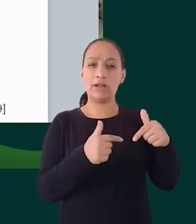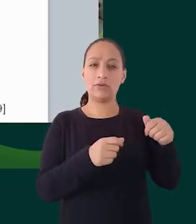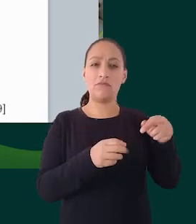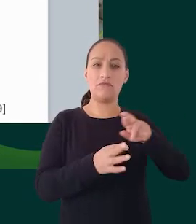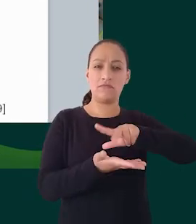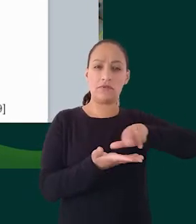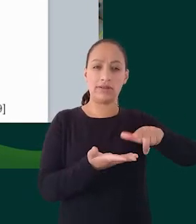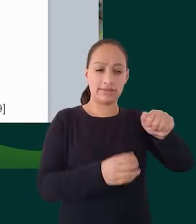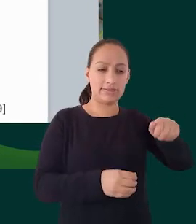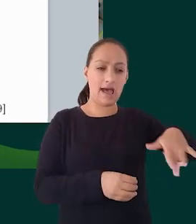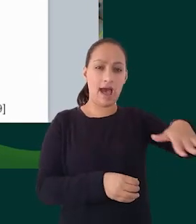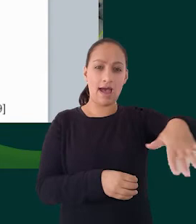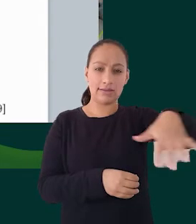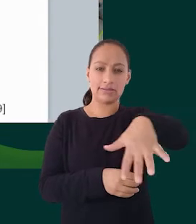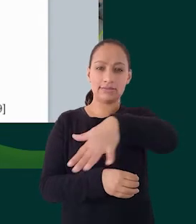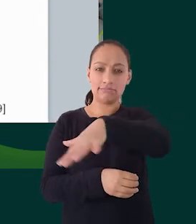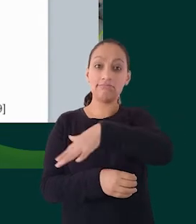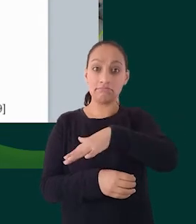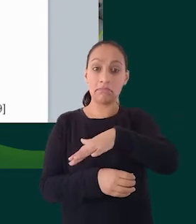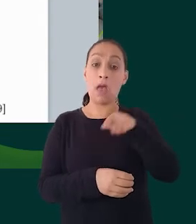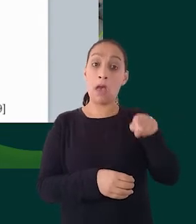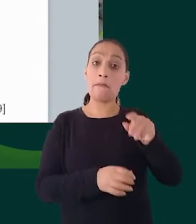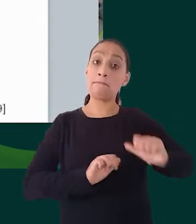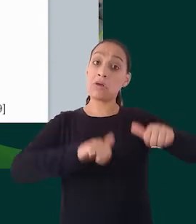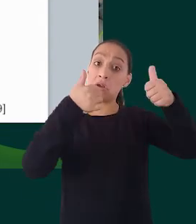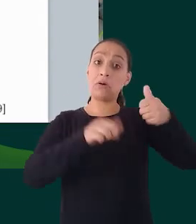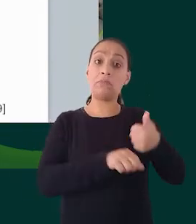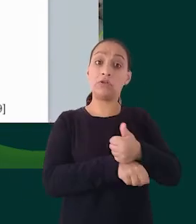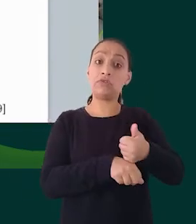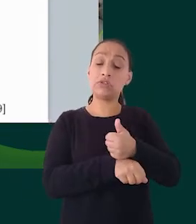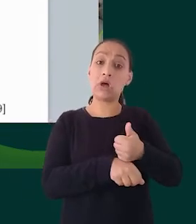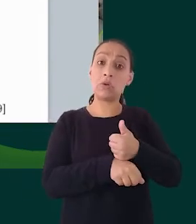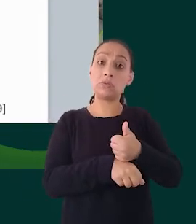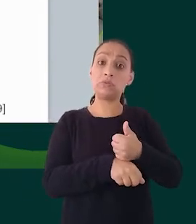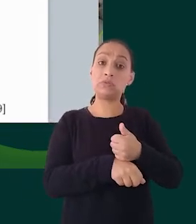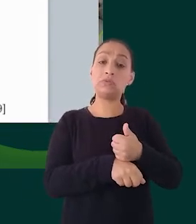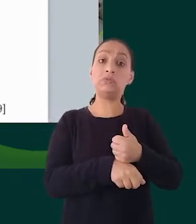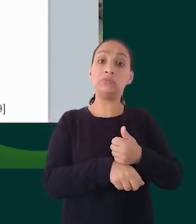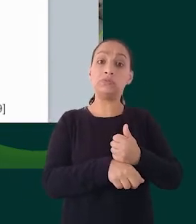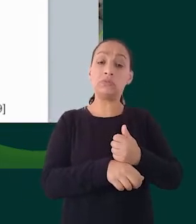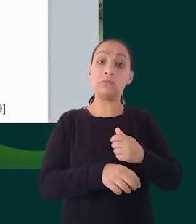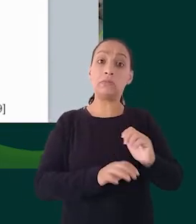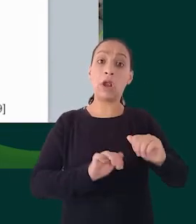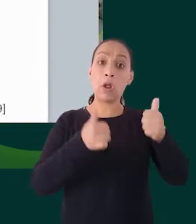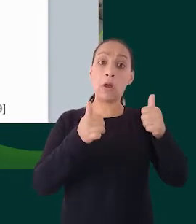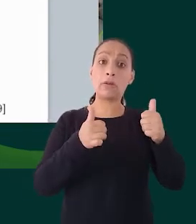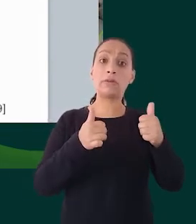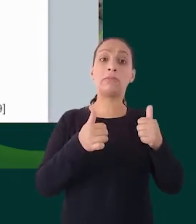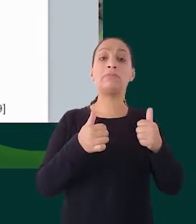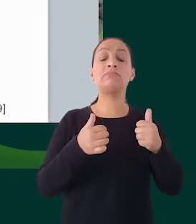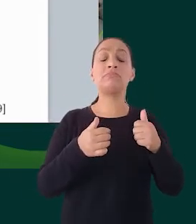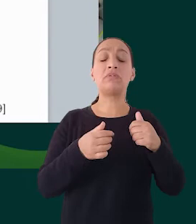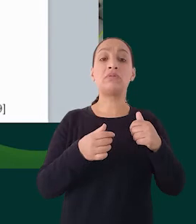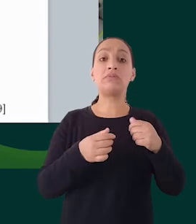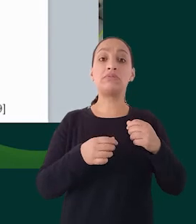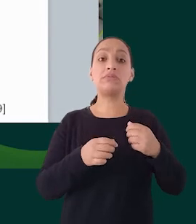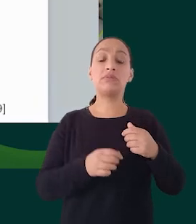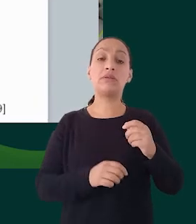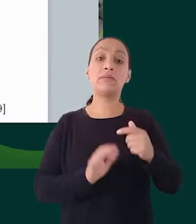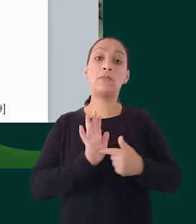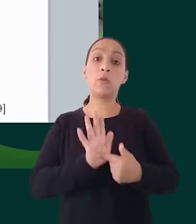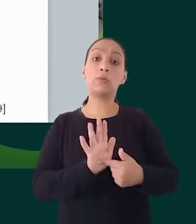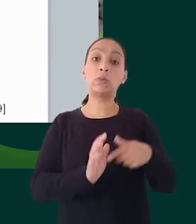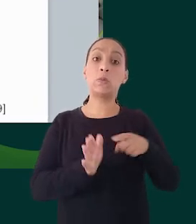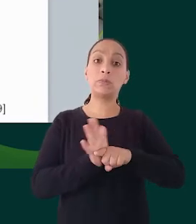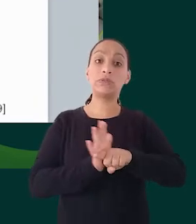foi a melhor profissão, foi o melhor emprego, segundo essa pesquisa, em 2019. Em 2020, ela ficou em